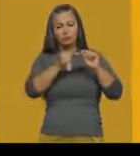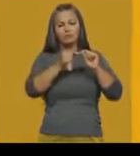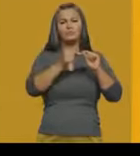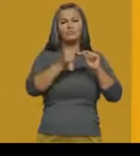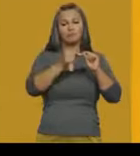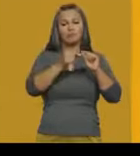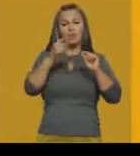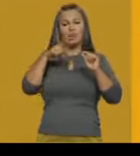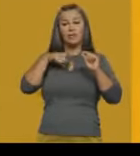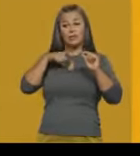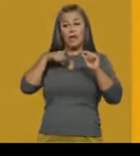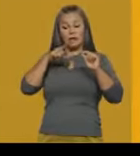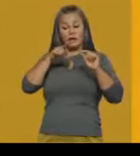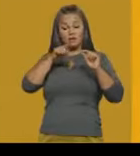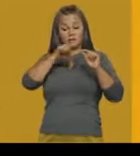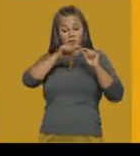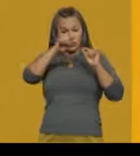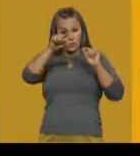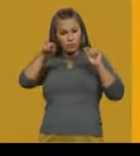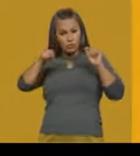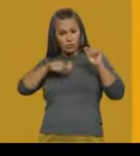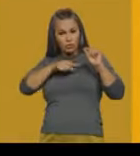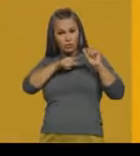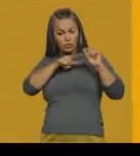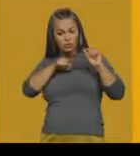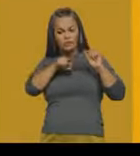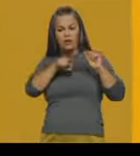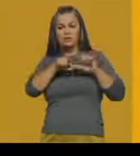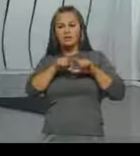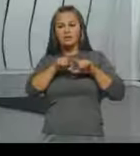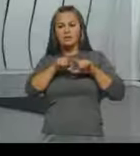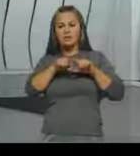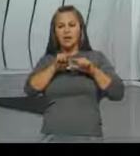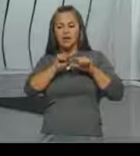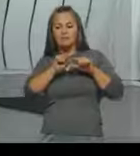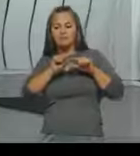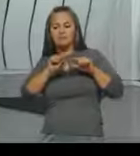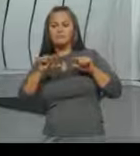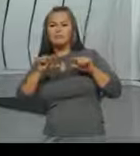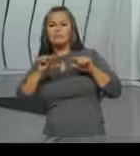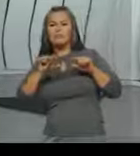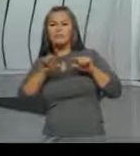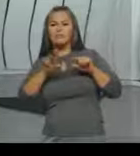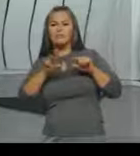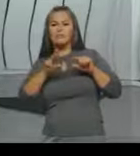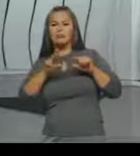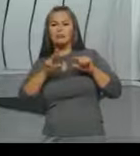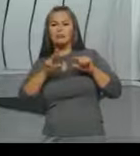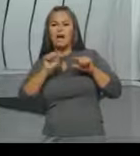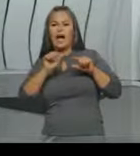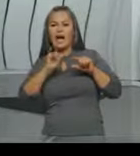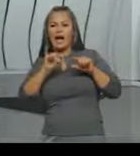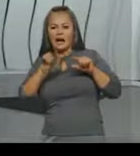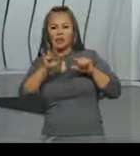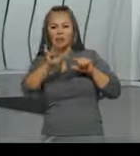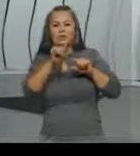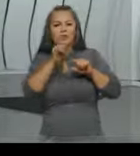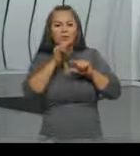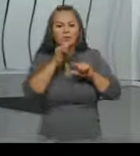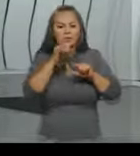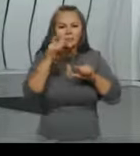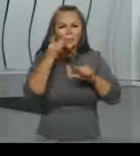um ponto central nessa circunferência. Aqui eu estou chamando de raio. Você tem bicicleta na sua casa? Seu pai tem uma